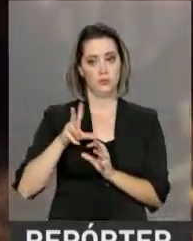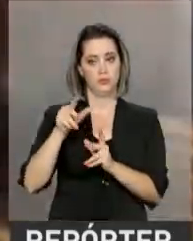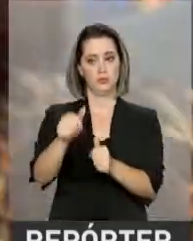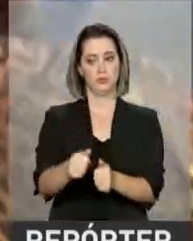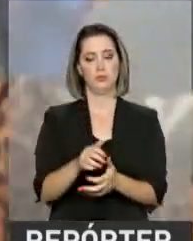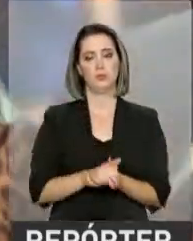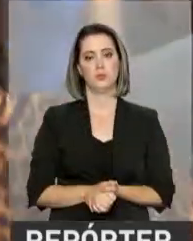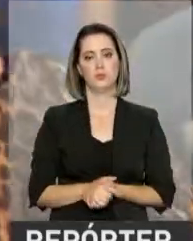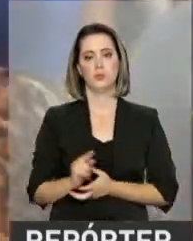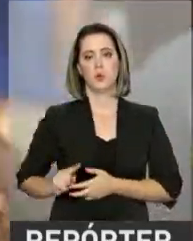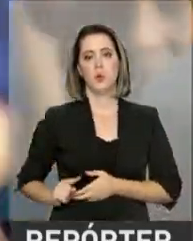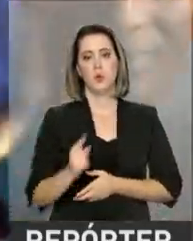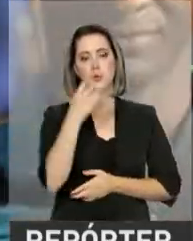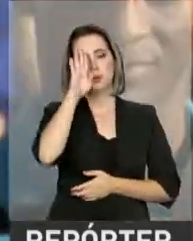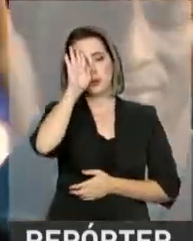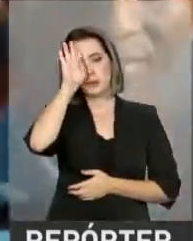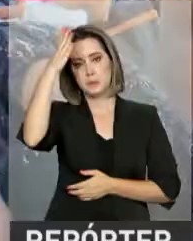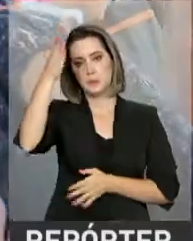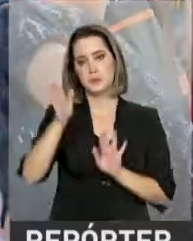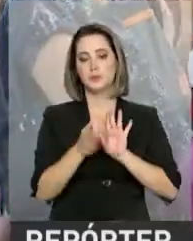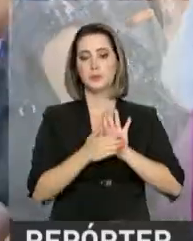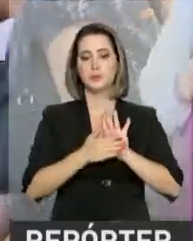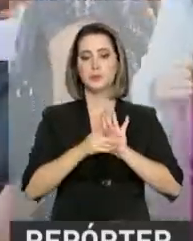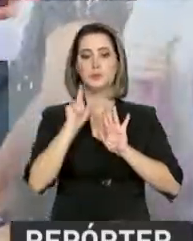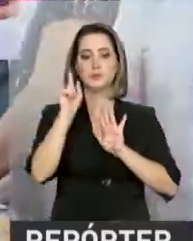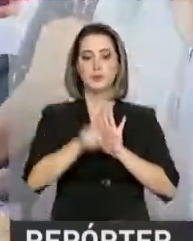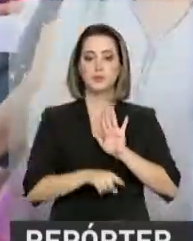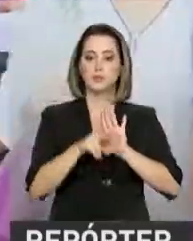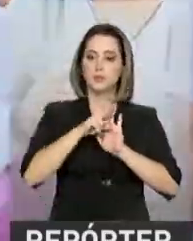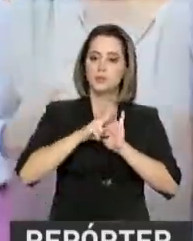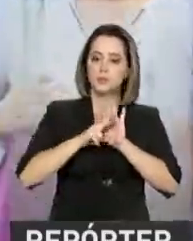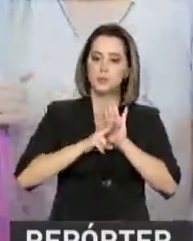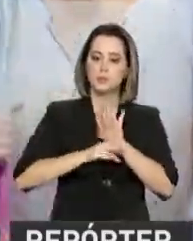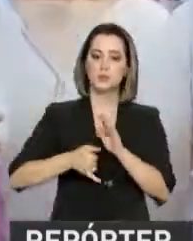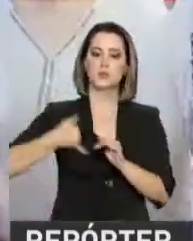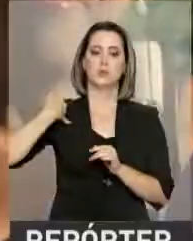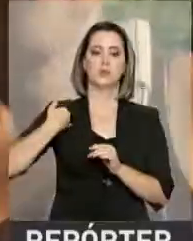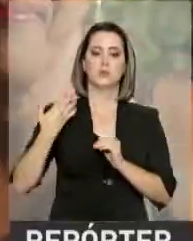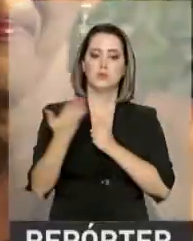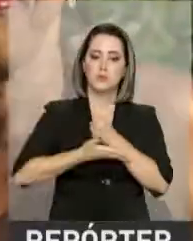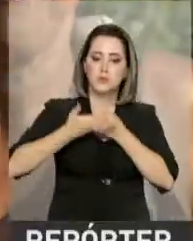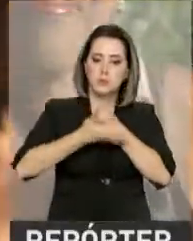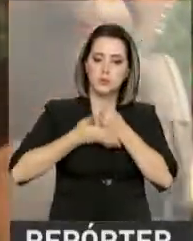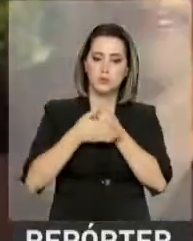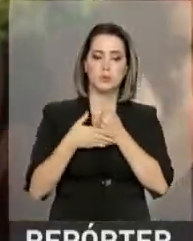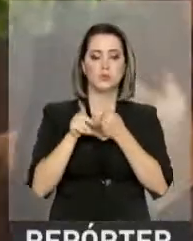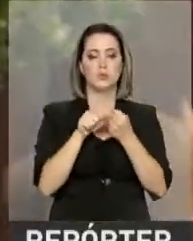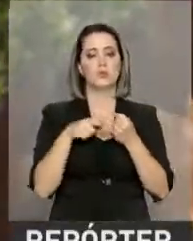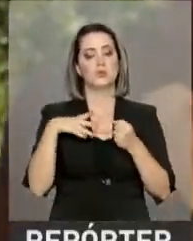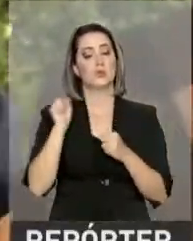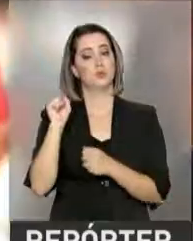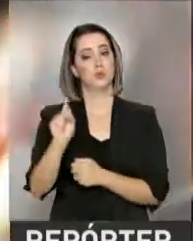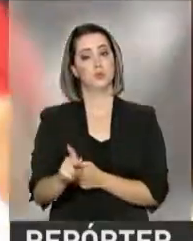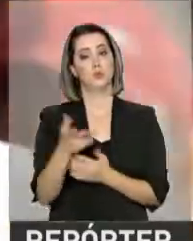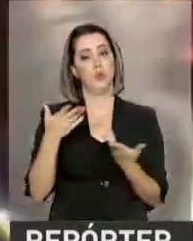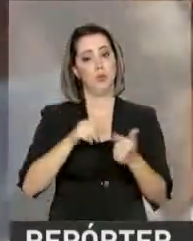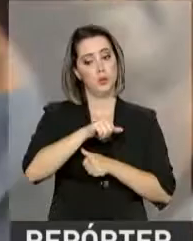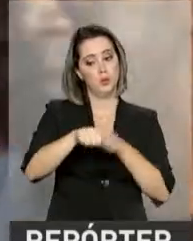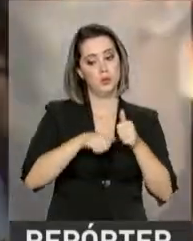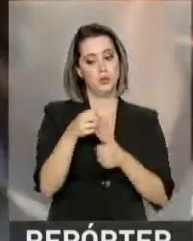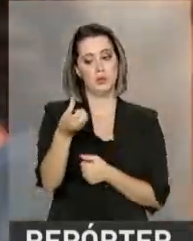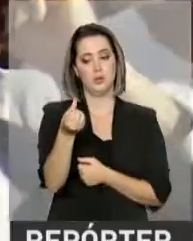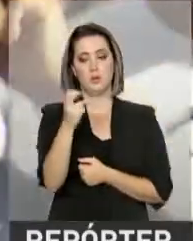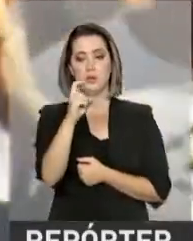e uma das principais propostas estabelece a idade mínima para aposentadoria que passaria a ser de